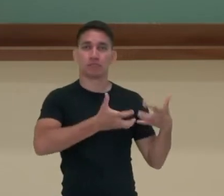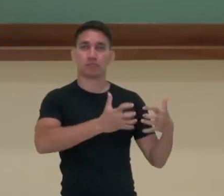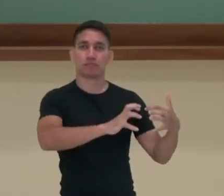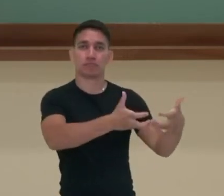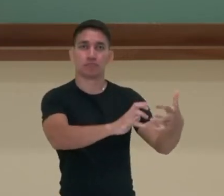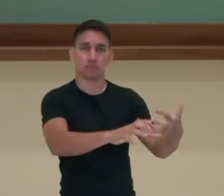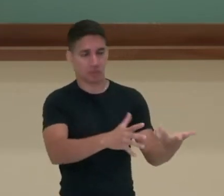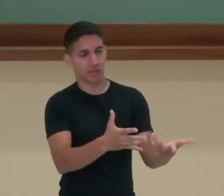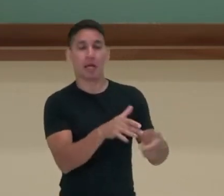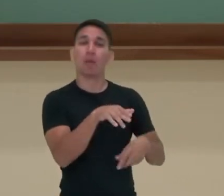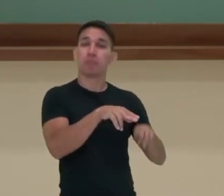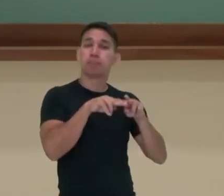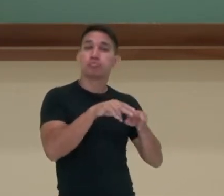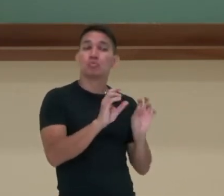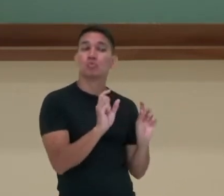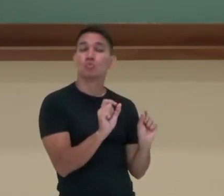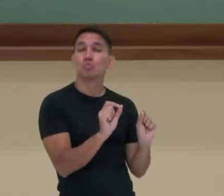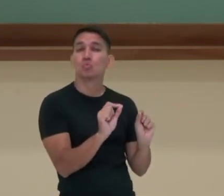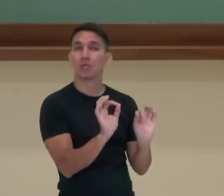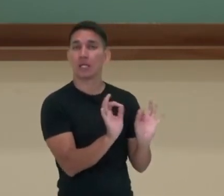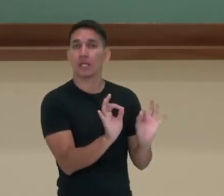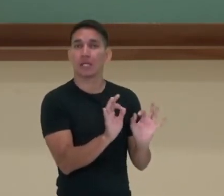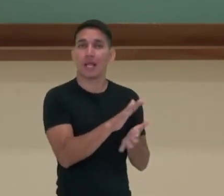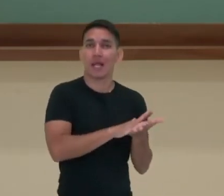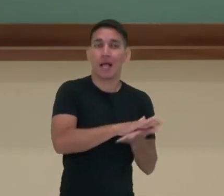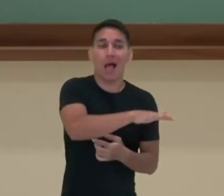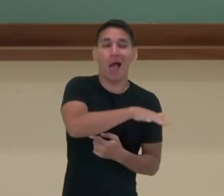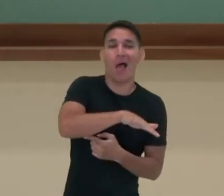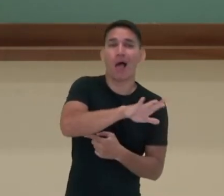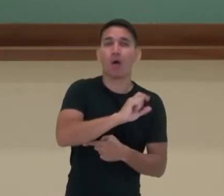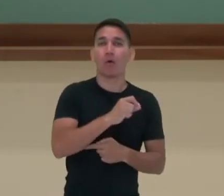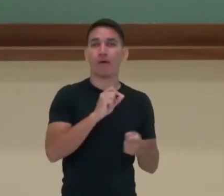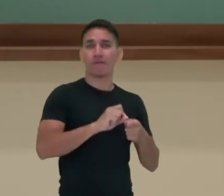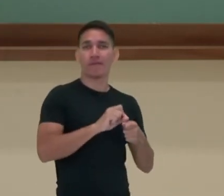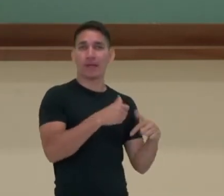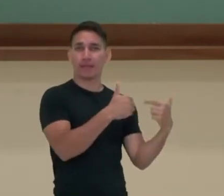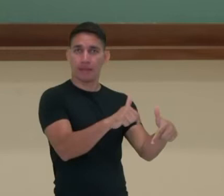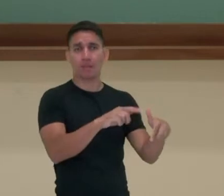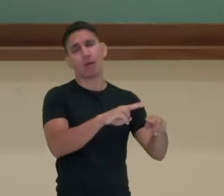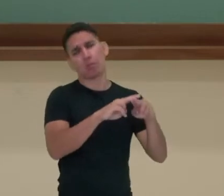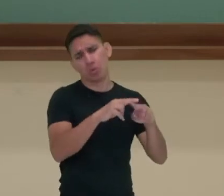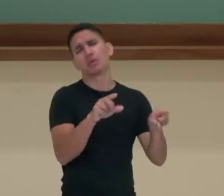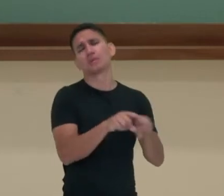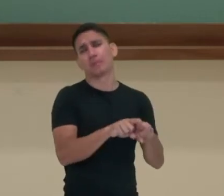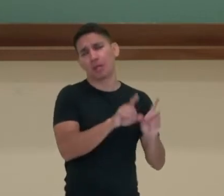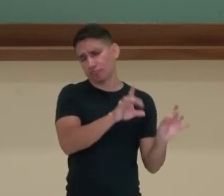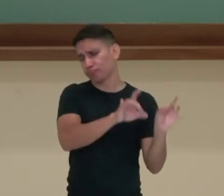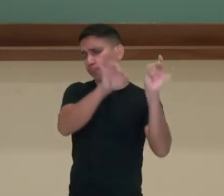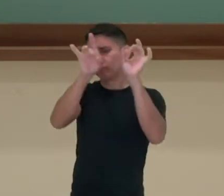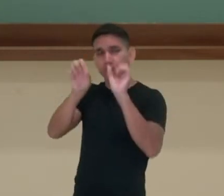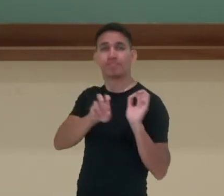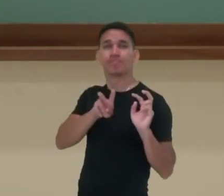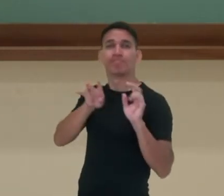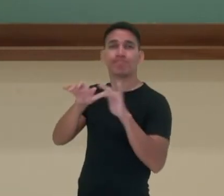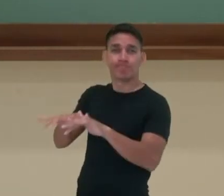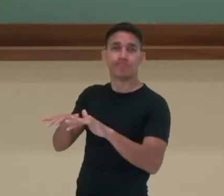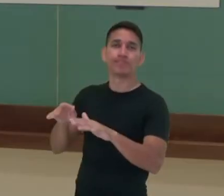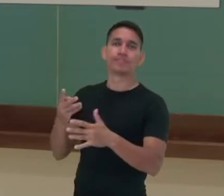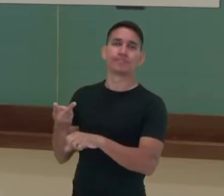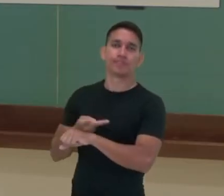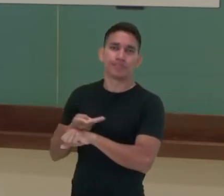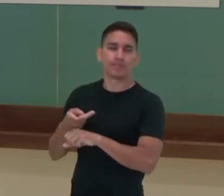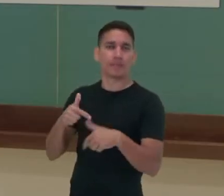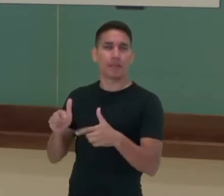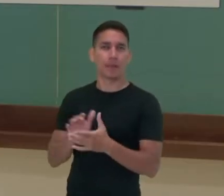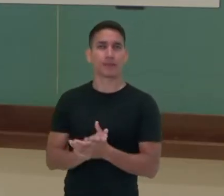diante, não tem mais seu espaço na zona rural, tá bom? Além de outros motivos também importantes. E o Brasil,